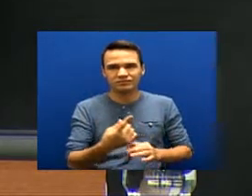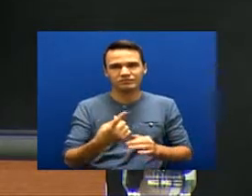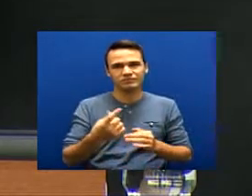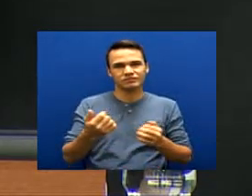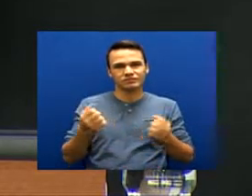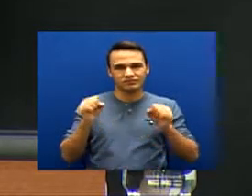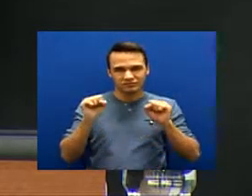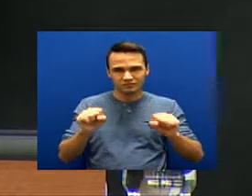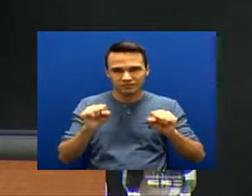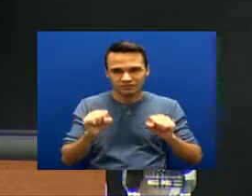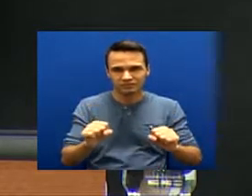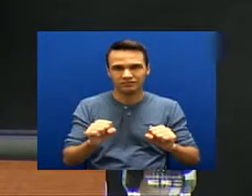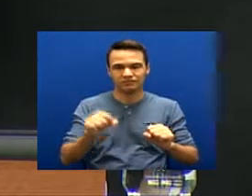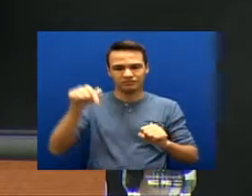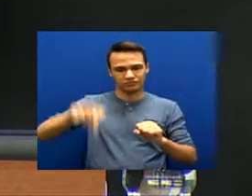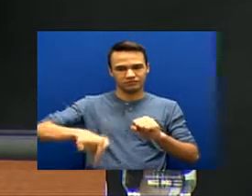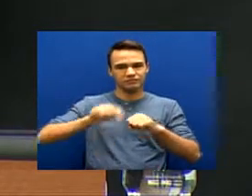aqui